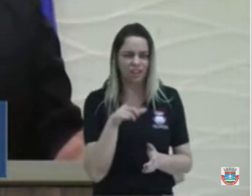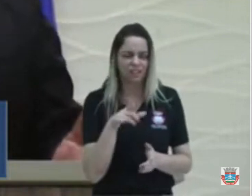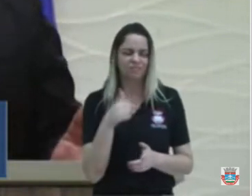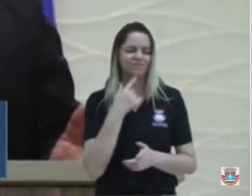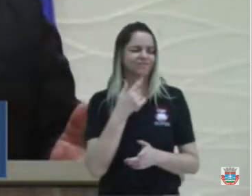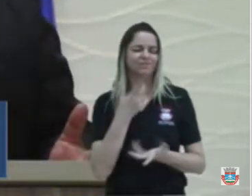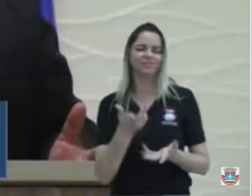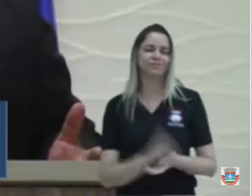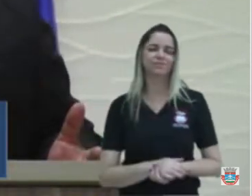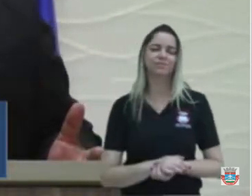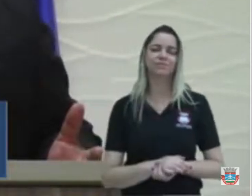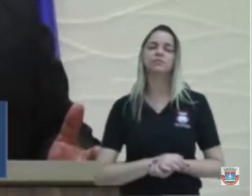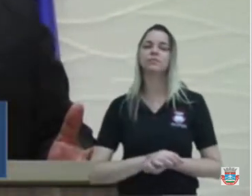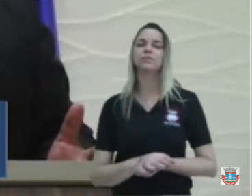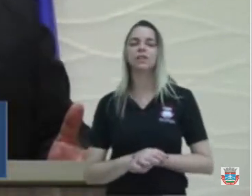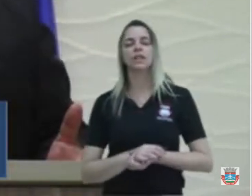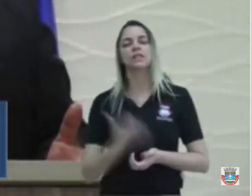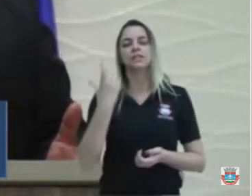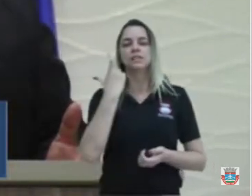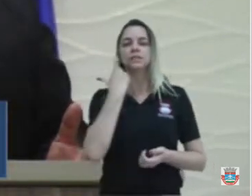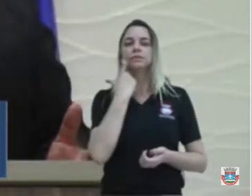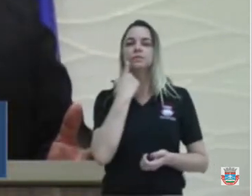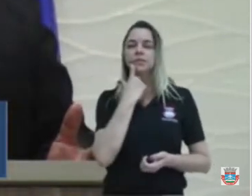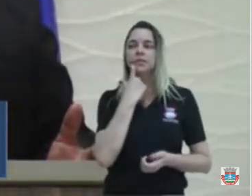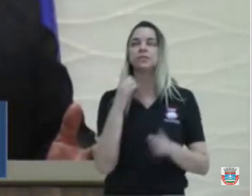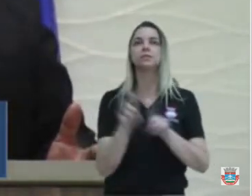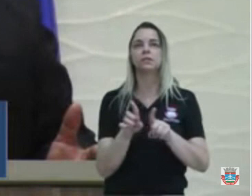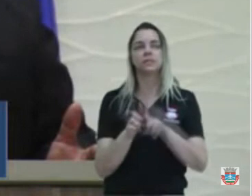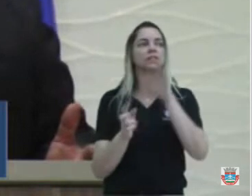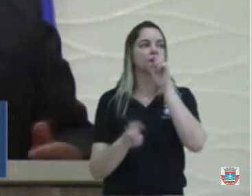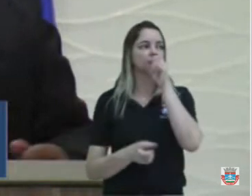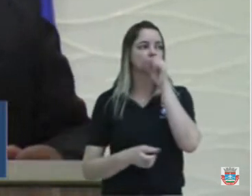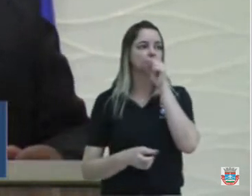ajudar? Levo na sexta, no sábado vou buscar